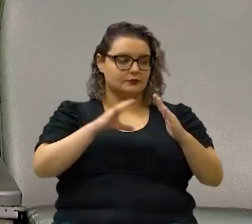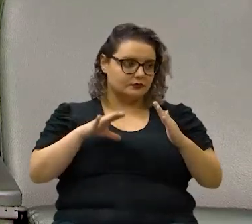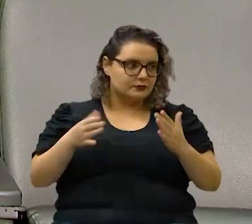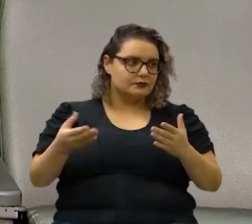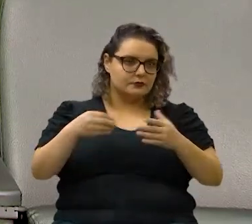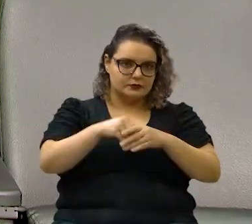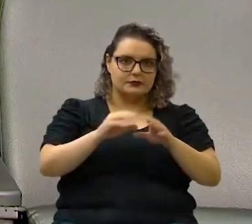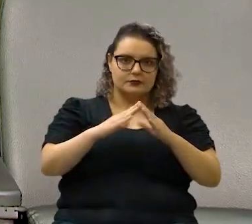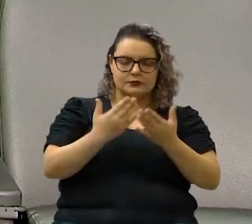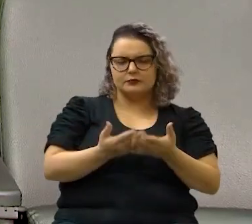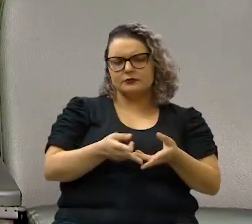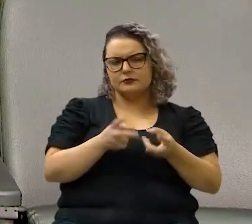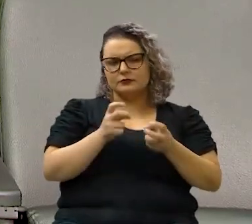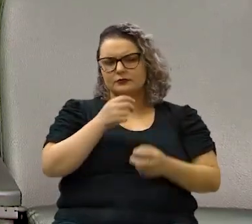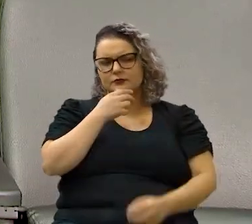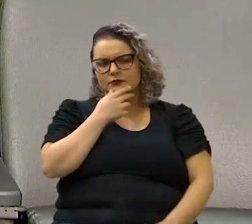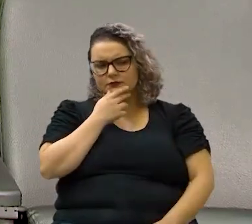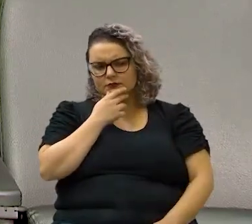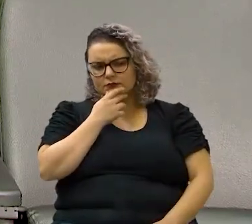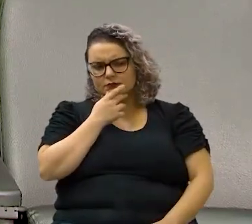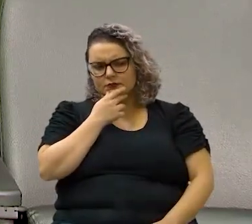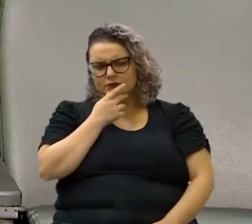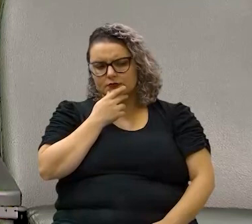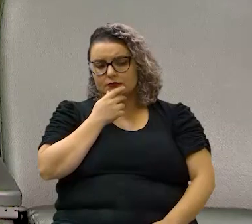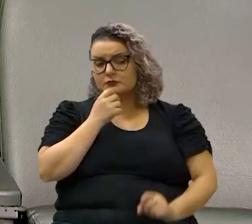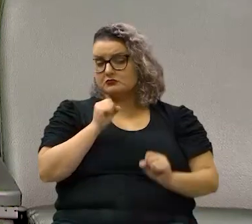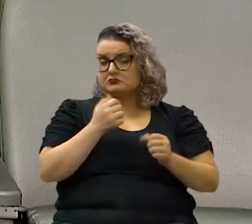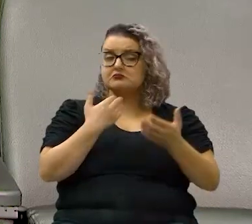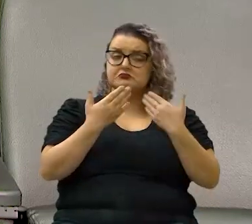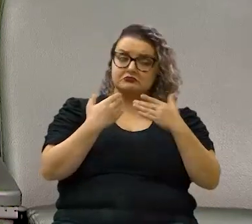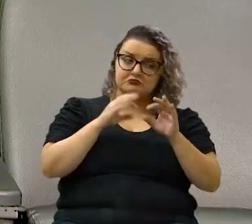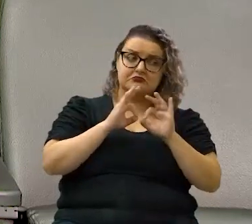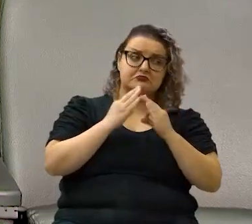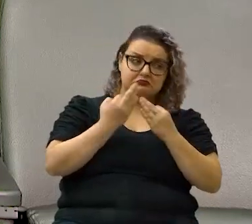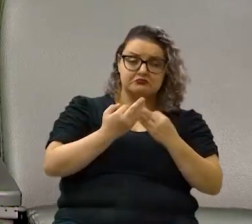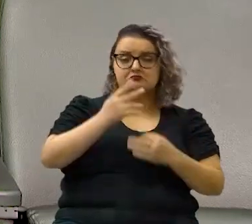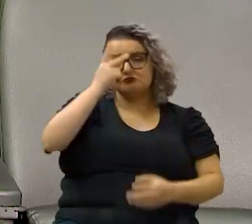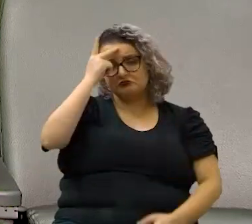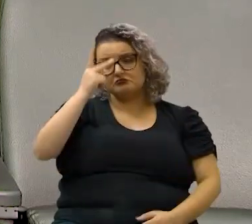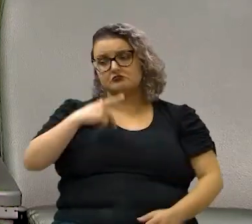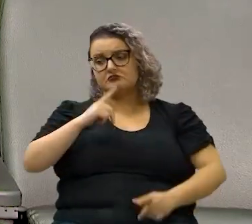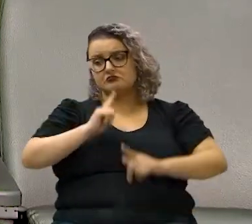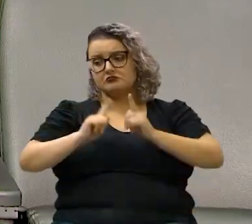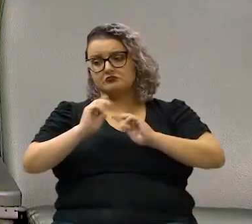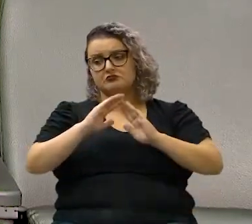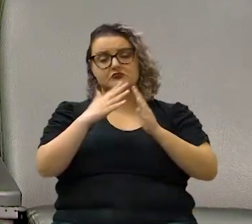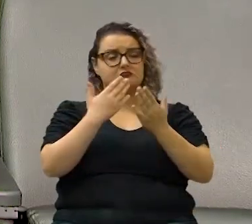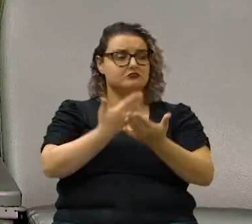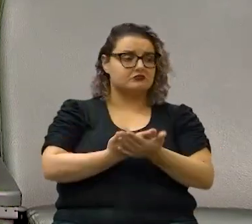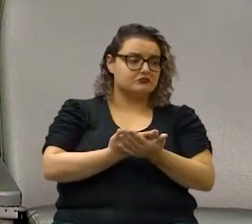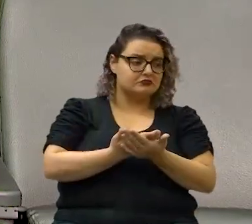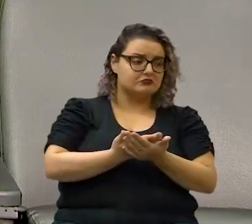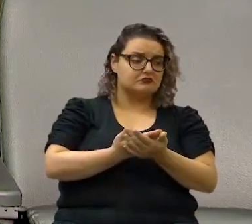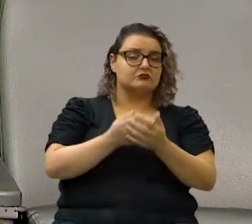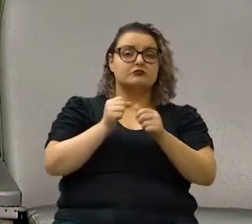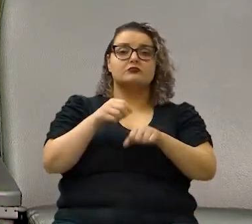identificar uma questão, ele pode dialogar com a família, ele pode dialogar com a própria gestão da escola,